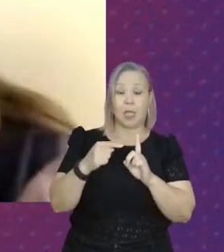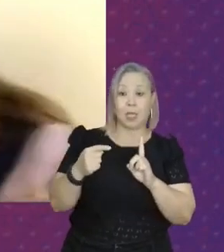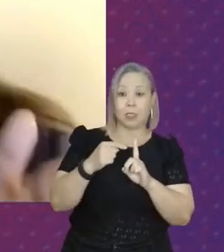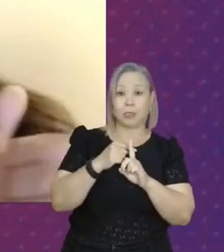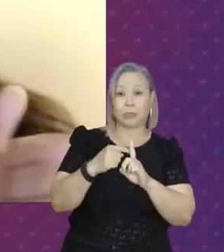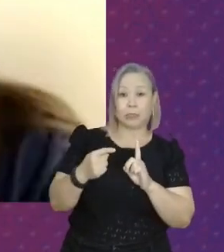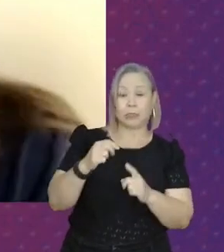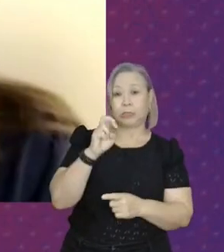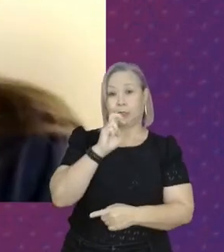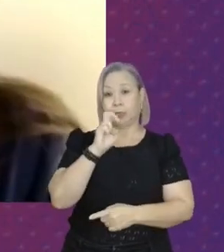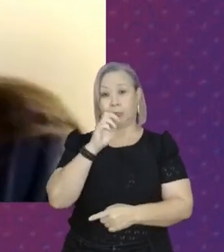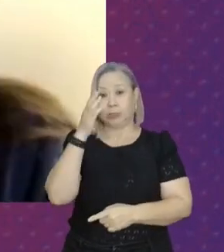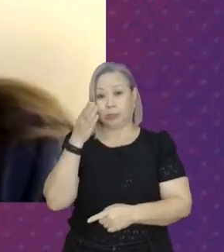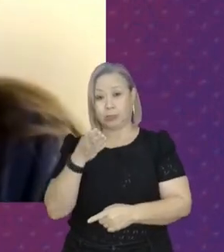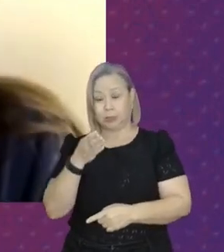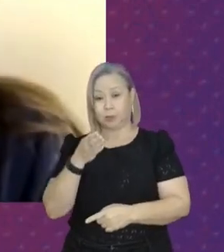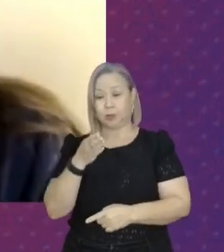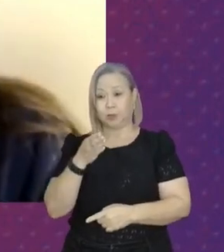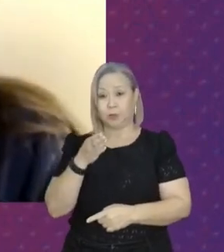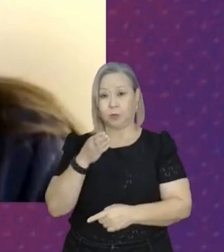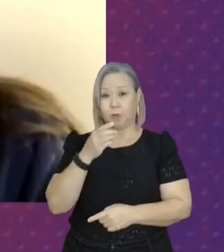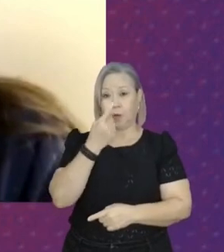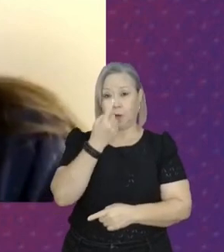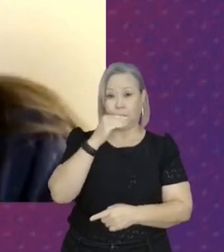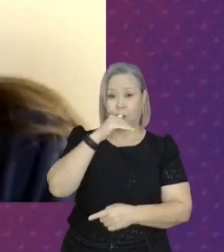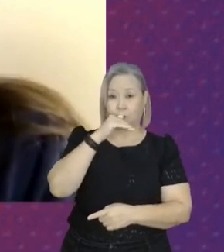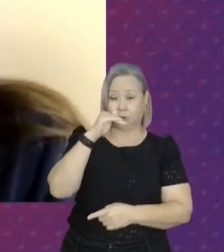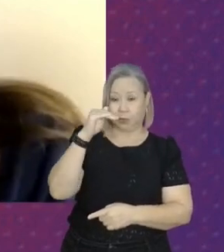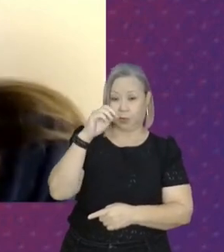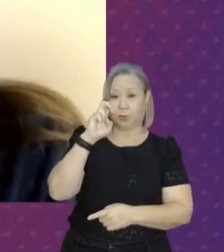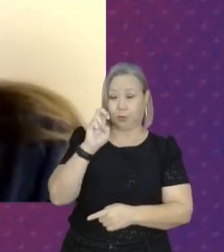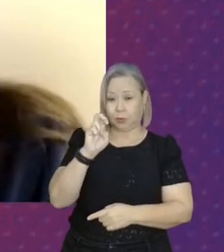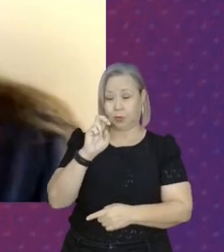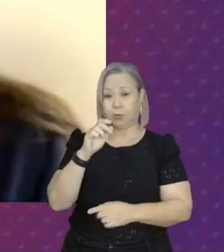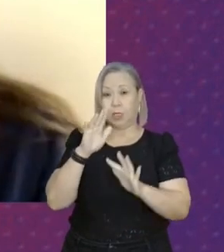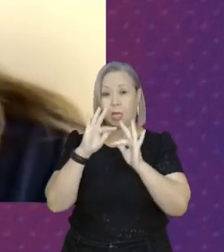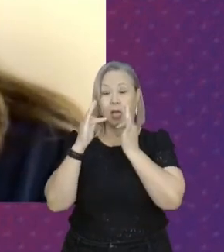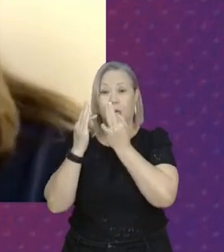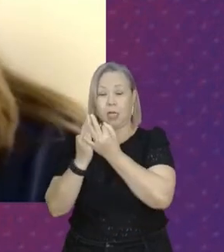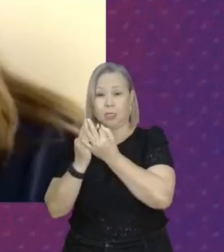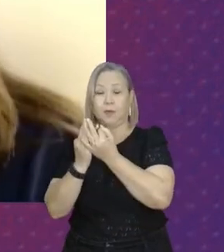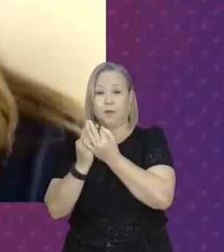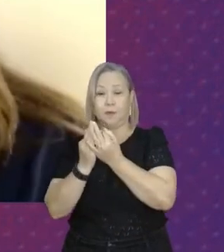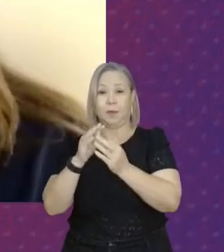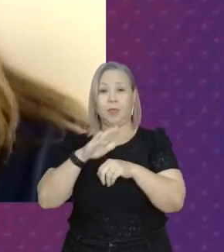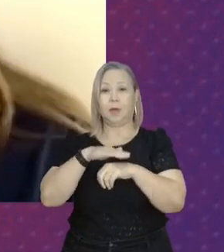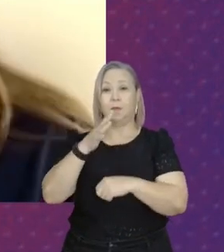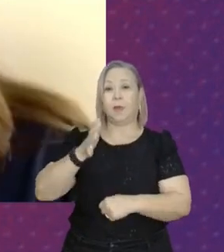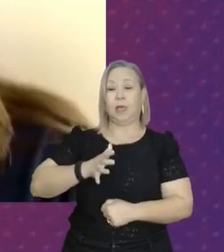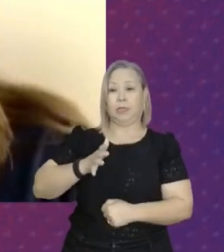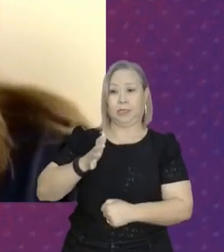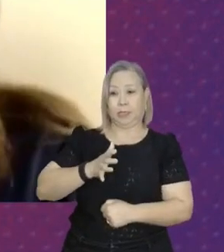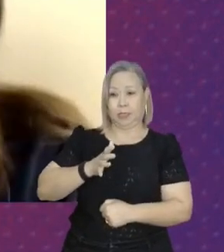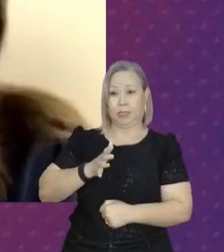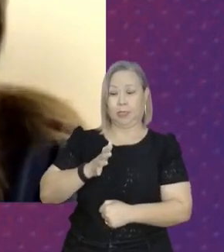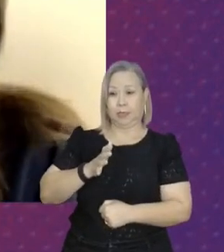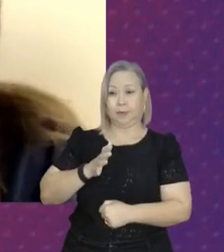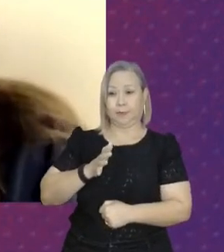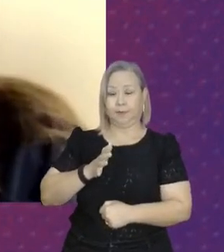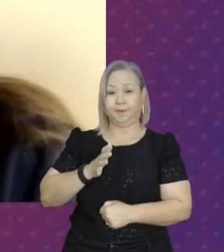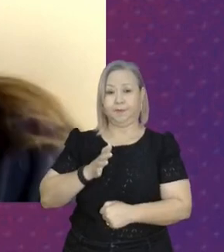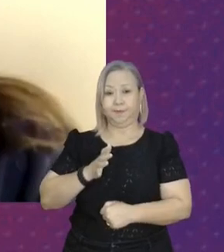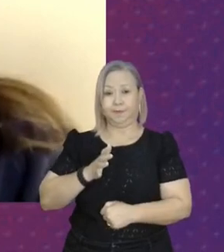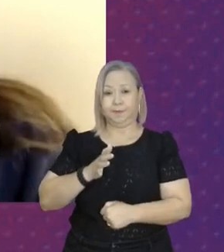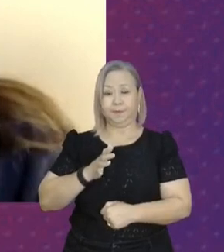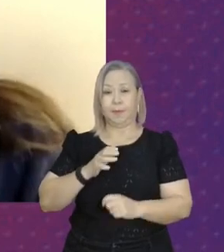5 quintis, as famílias mais ricas do quinto quintil, as famílias mais